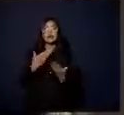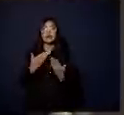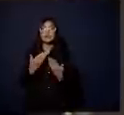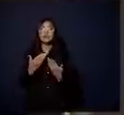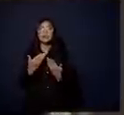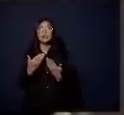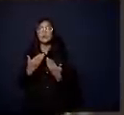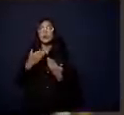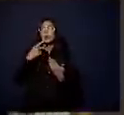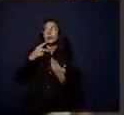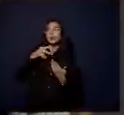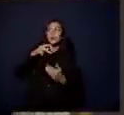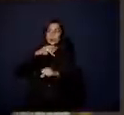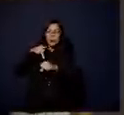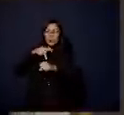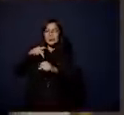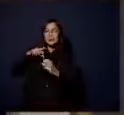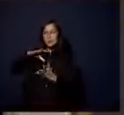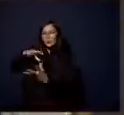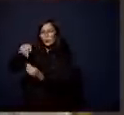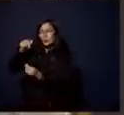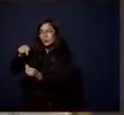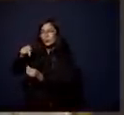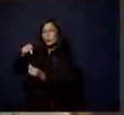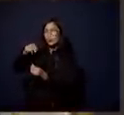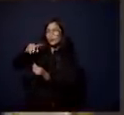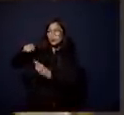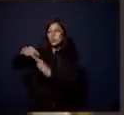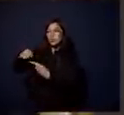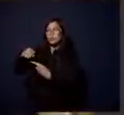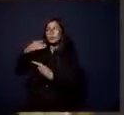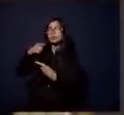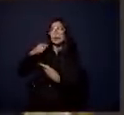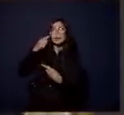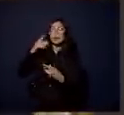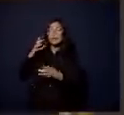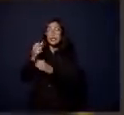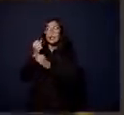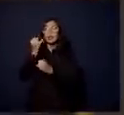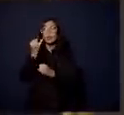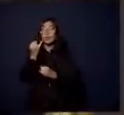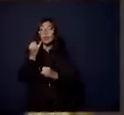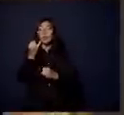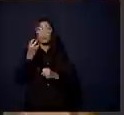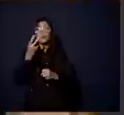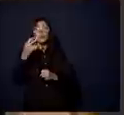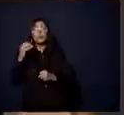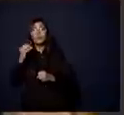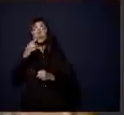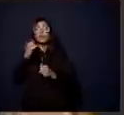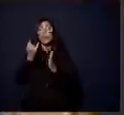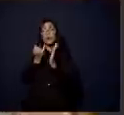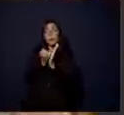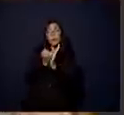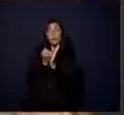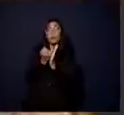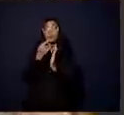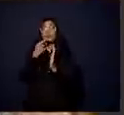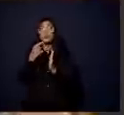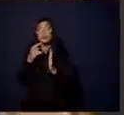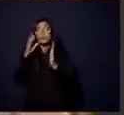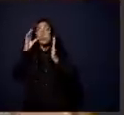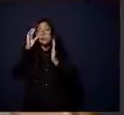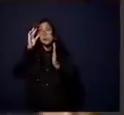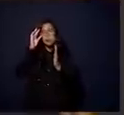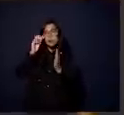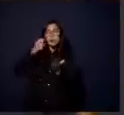grande maioria dos países do mundo tributo ao consumo através de um imposto valor agregado que é um imposto que a gente chama de plurifásico